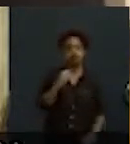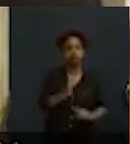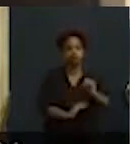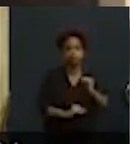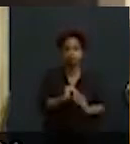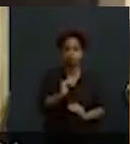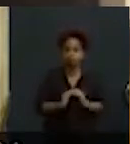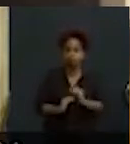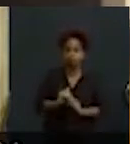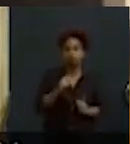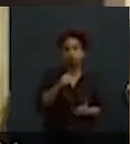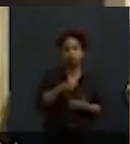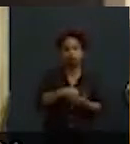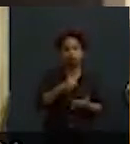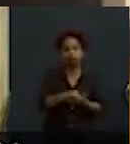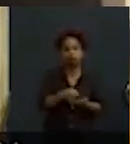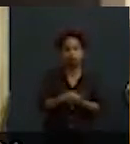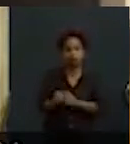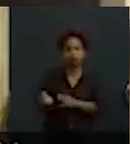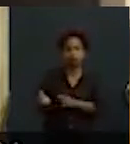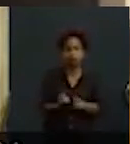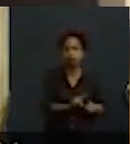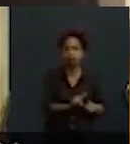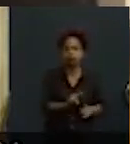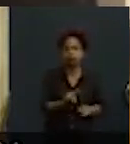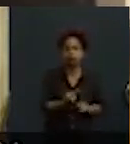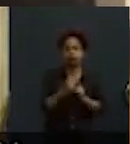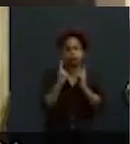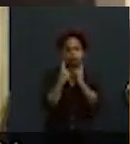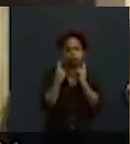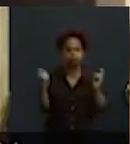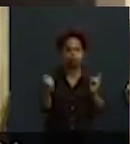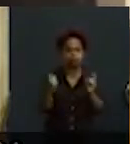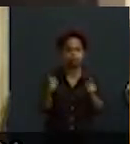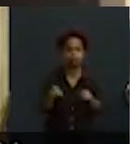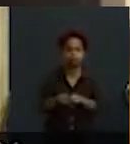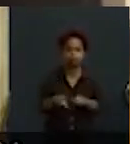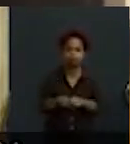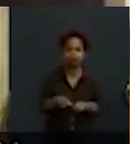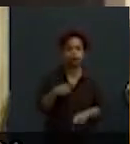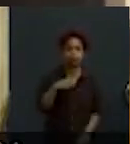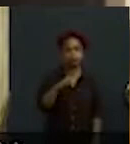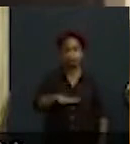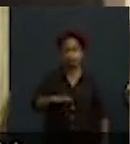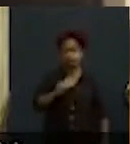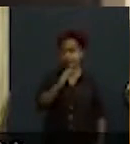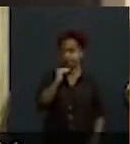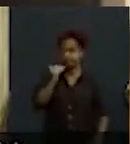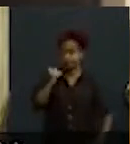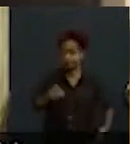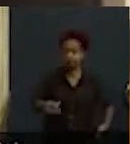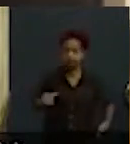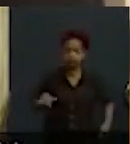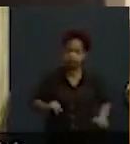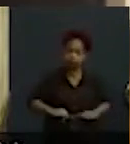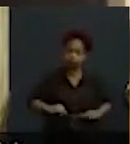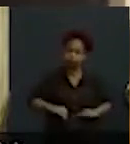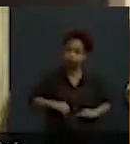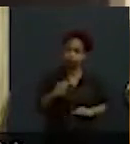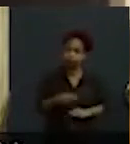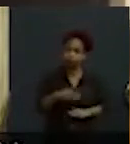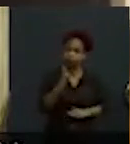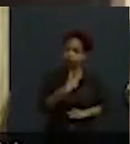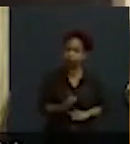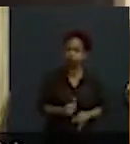profissional a lutar contra a violência a que são submetidos crianças e adolescentes no Brasil.